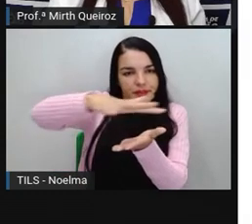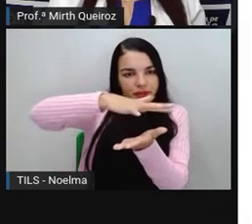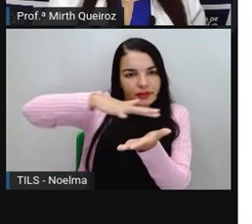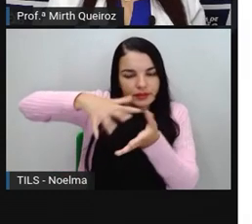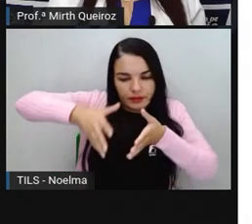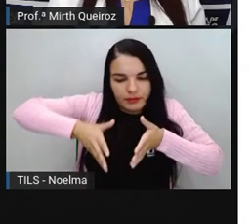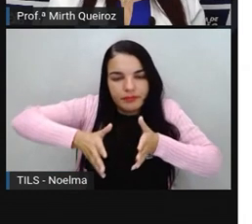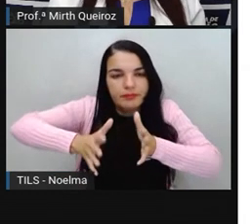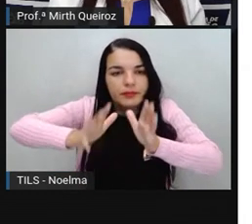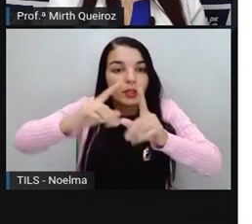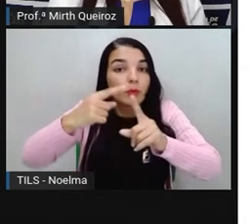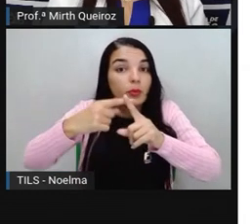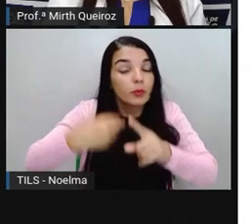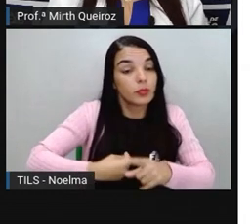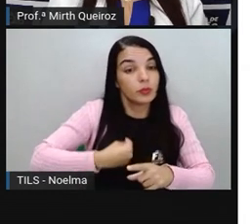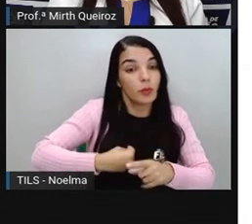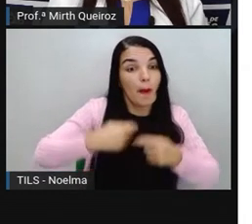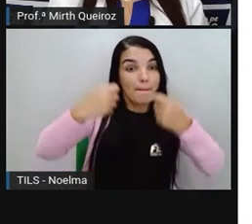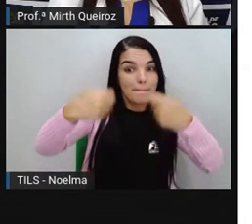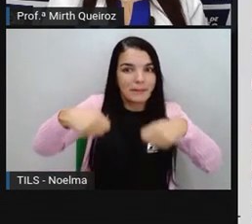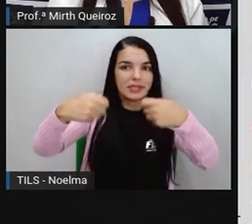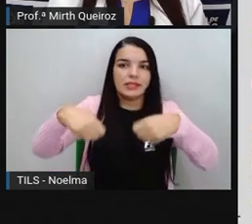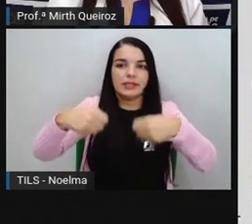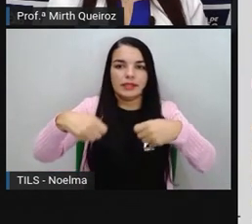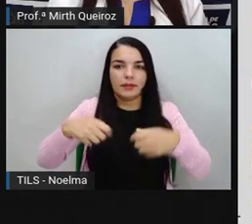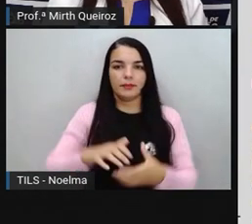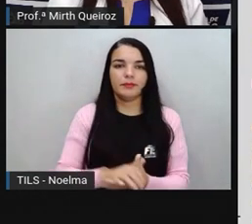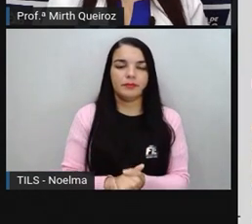seres vivos necessitam desses seres.